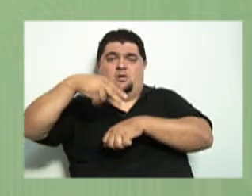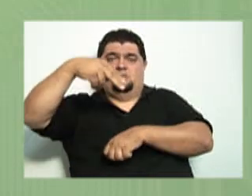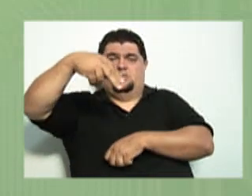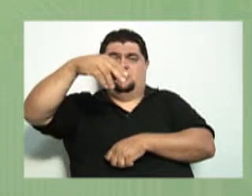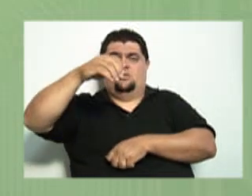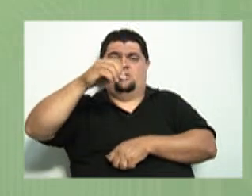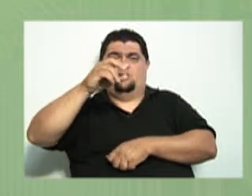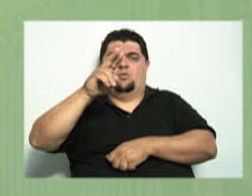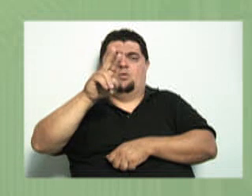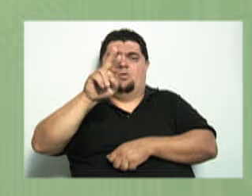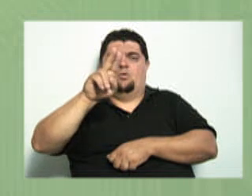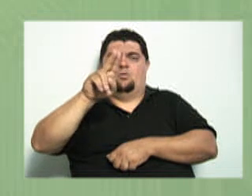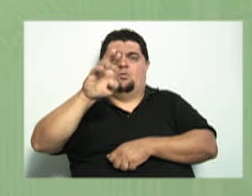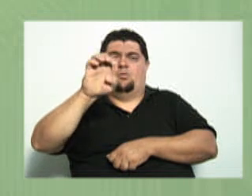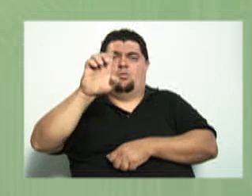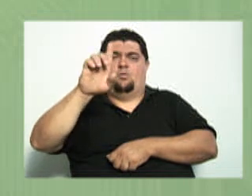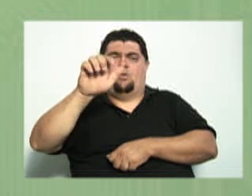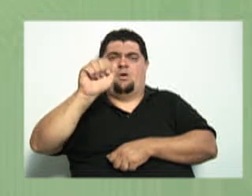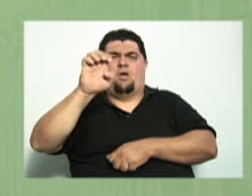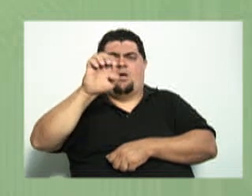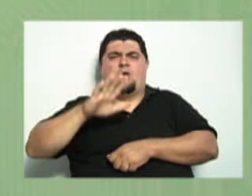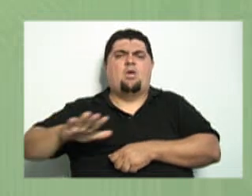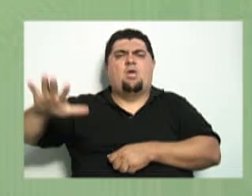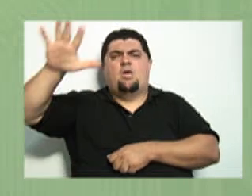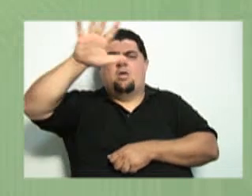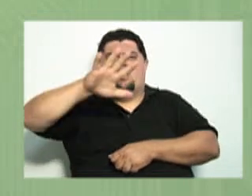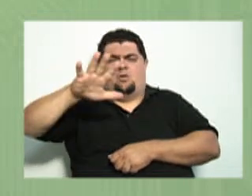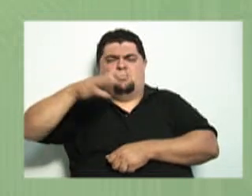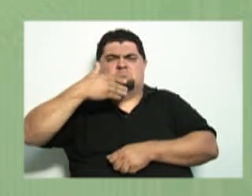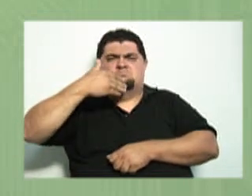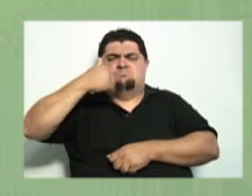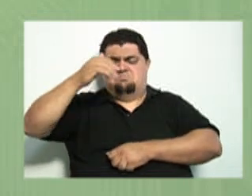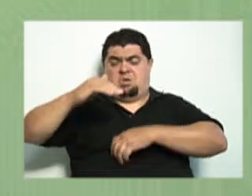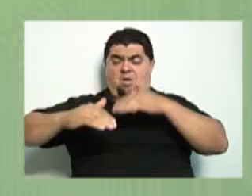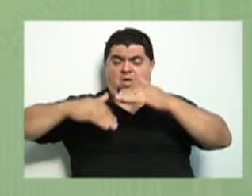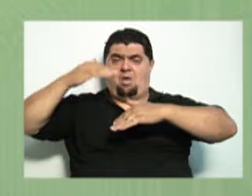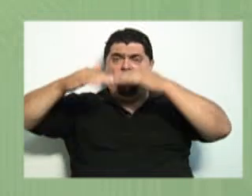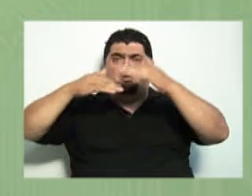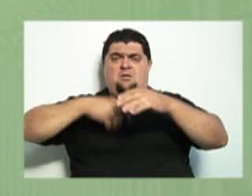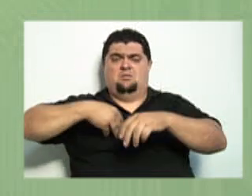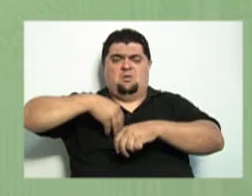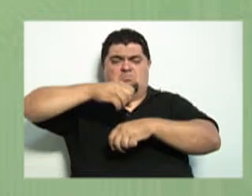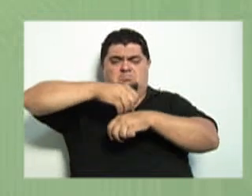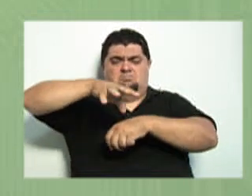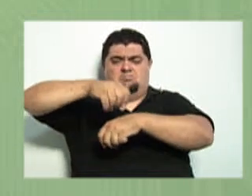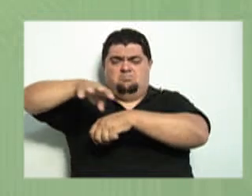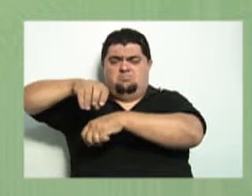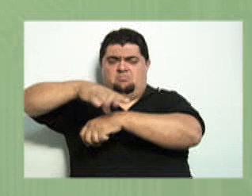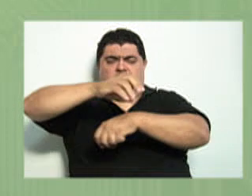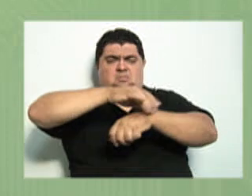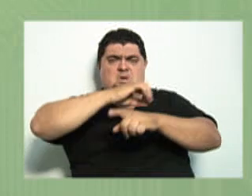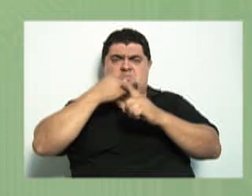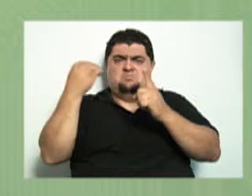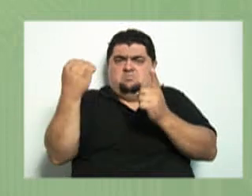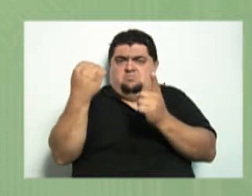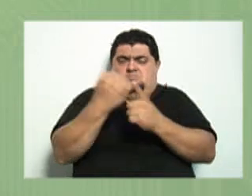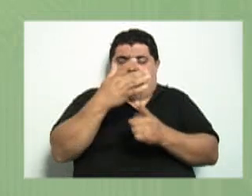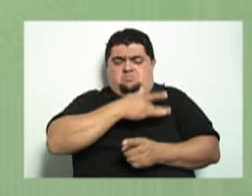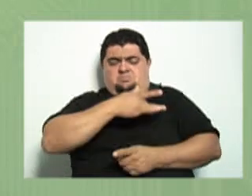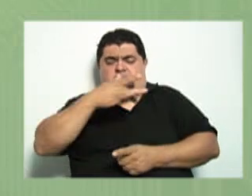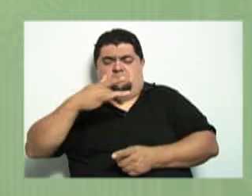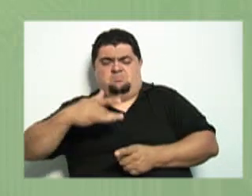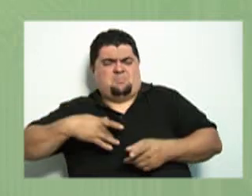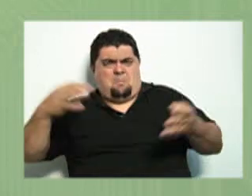um país no norte da Europa, um país muito desenvolvido, onde a gente tem muita distribuição de renda, muita qualidade de saúde,